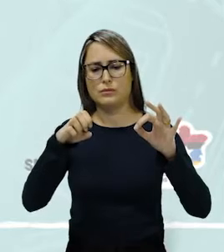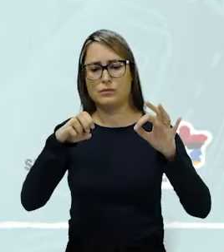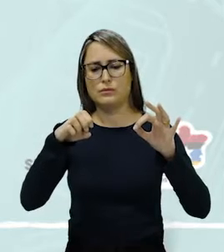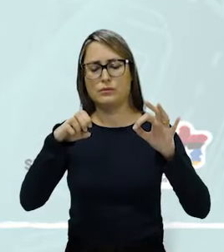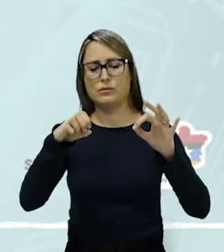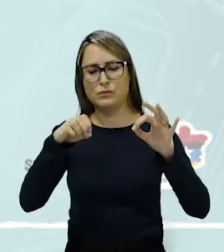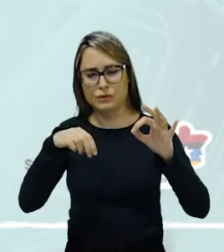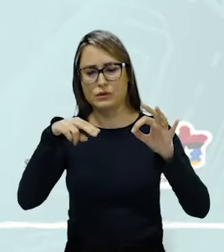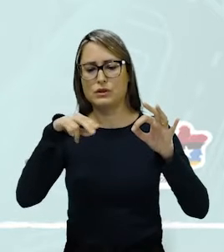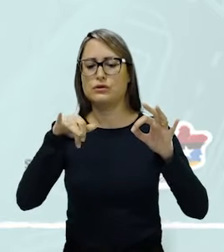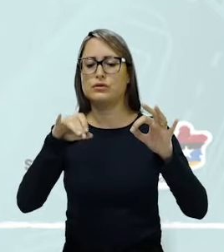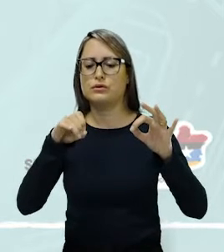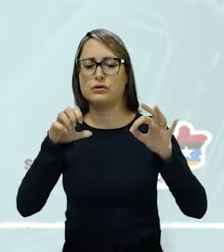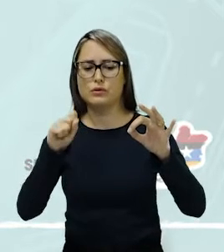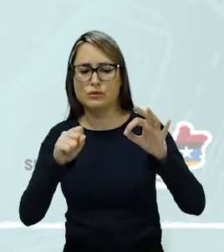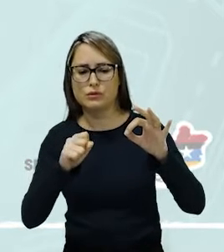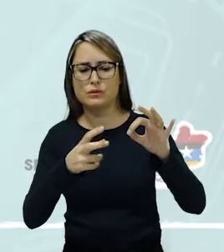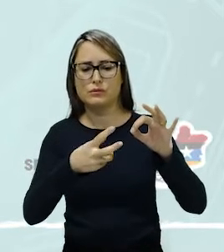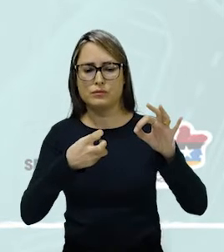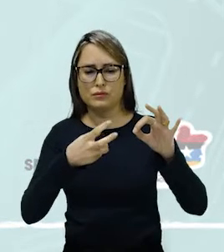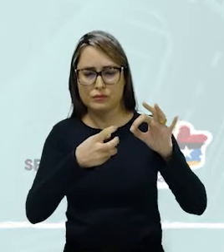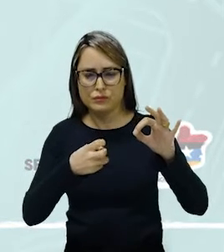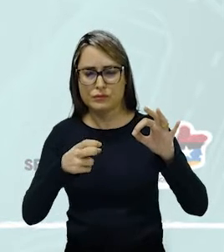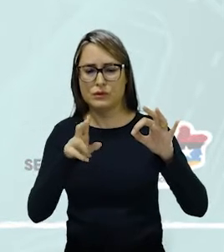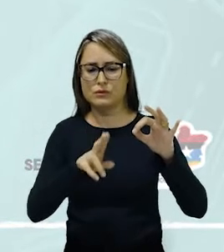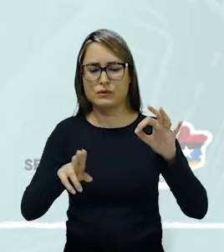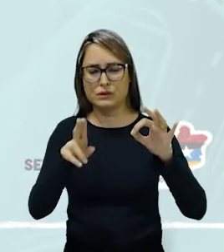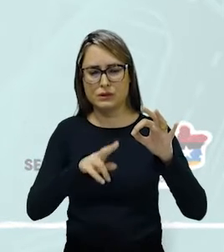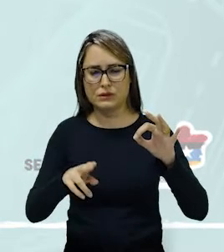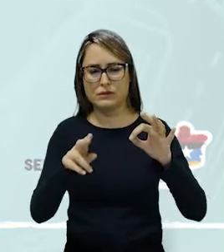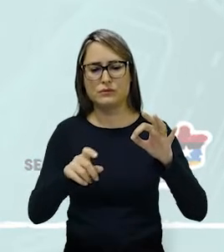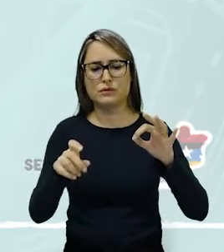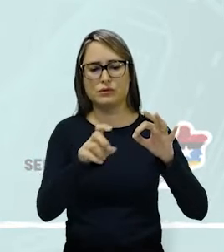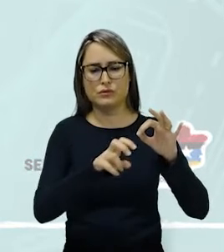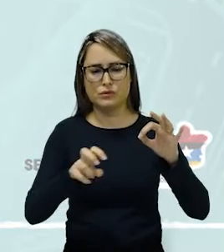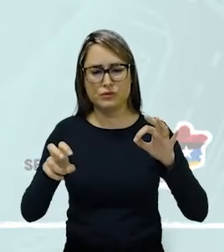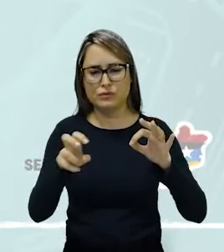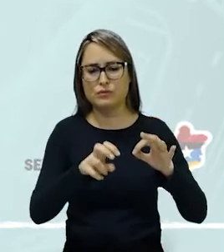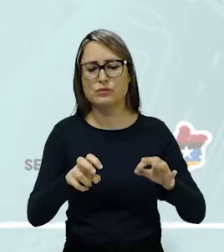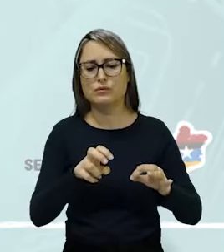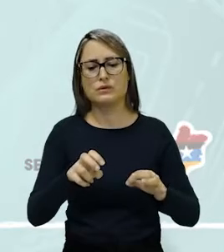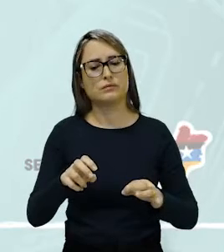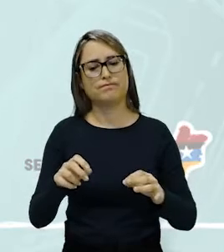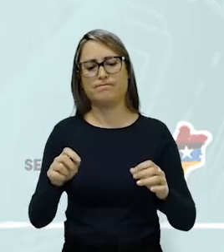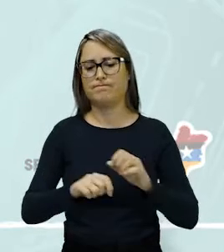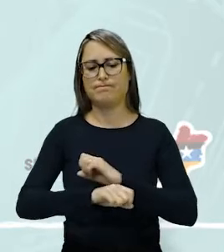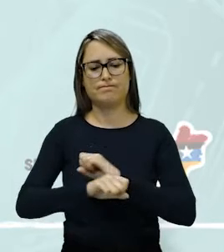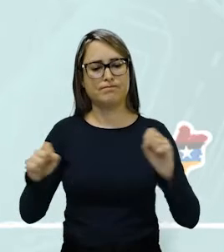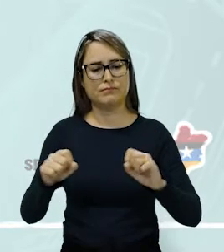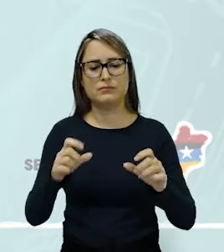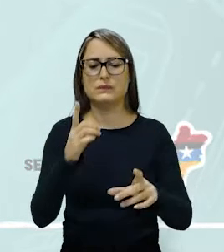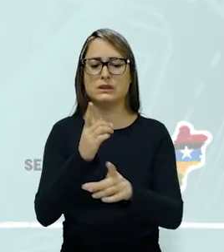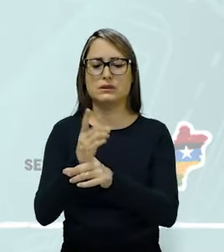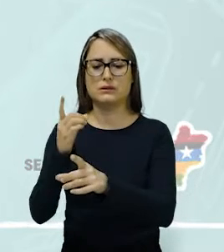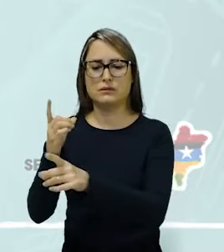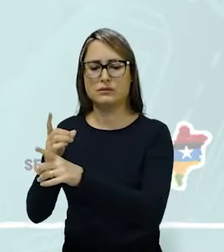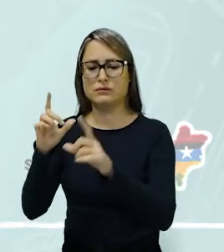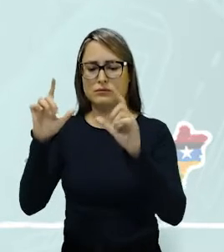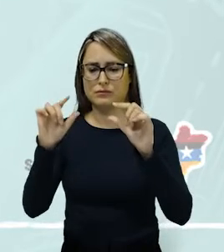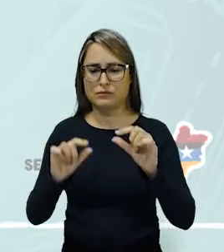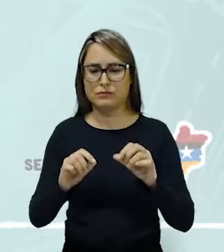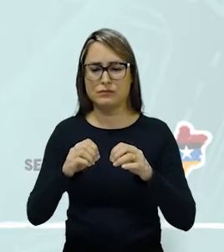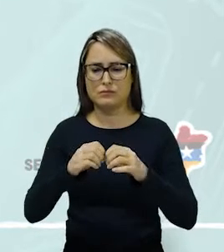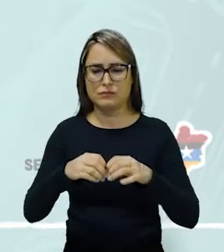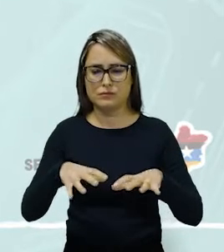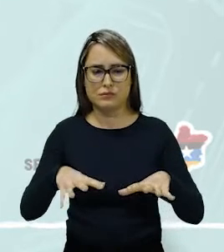agronômico no lugar de pesticidas convencionais geralmente é inviável, pois são encontrados em baixa